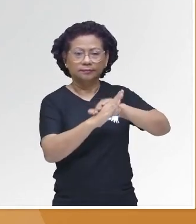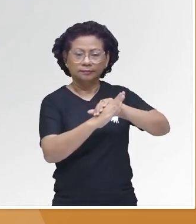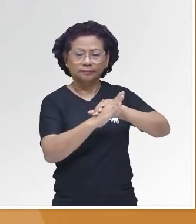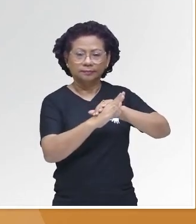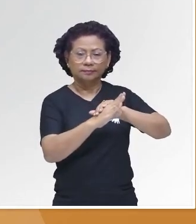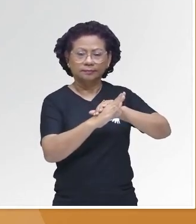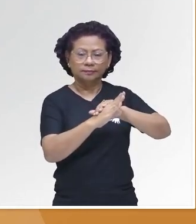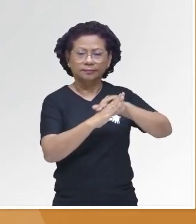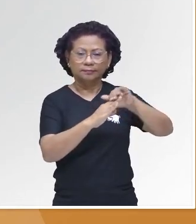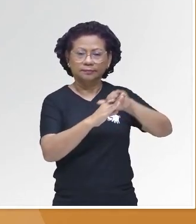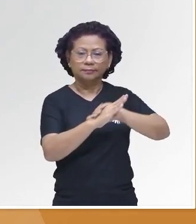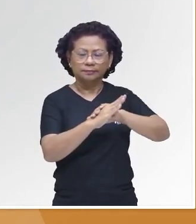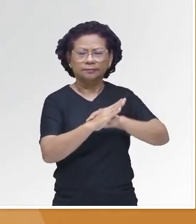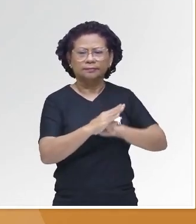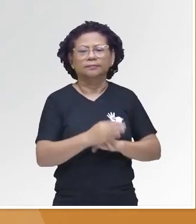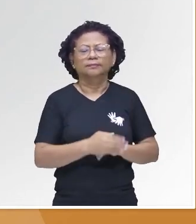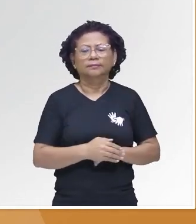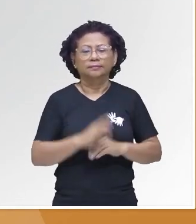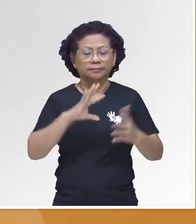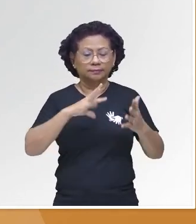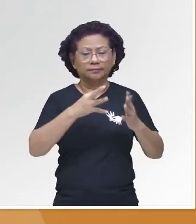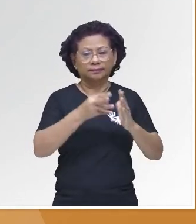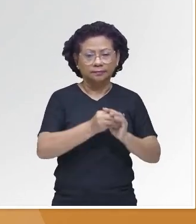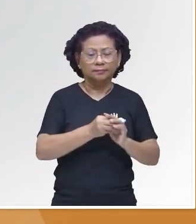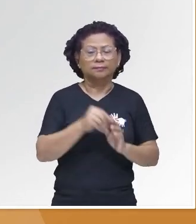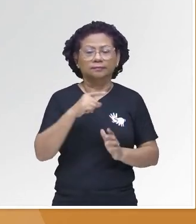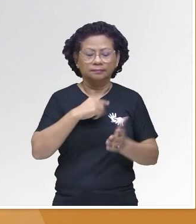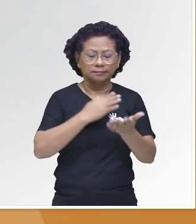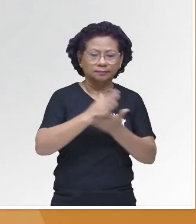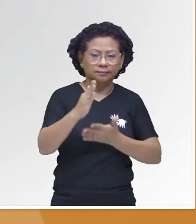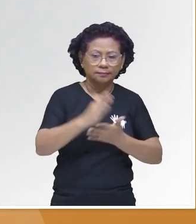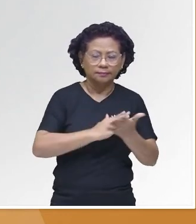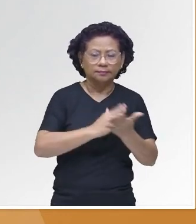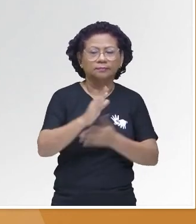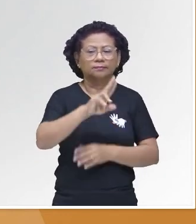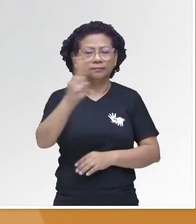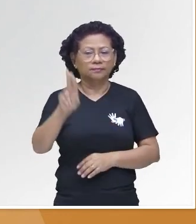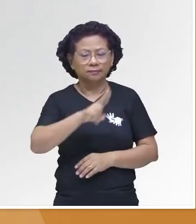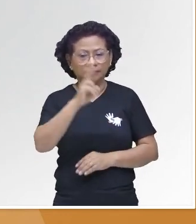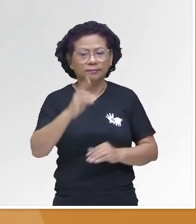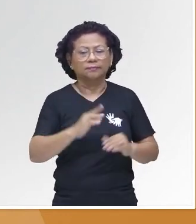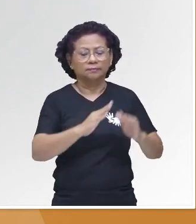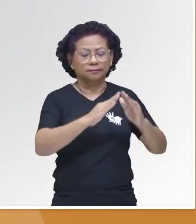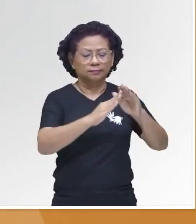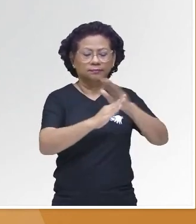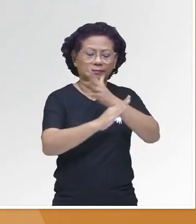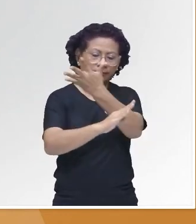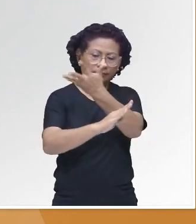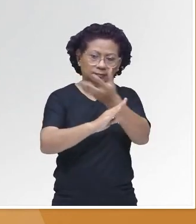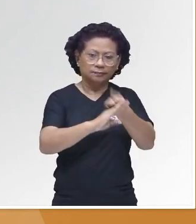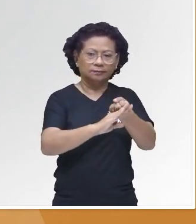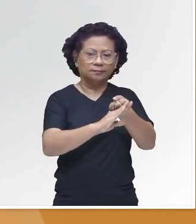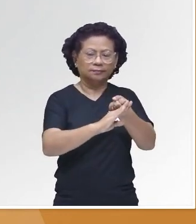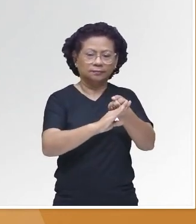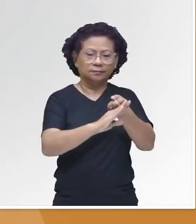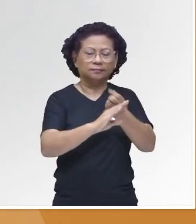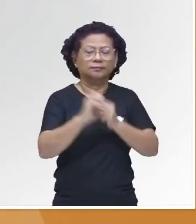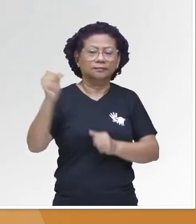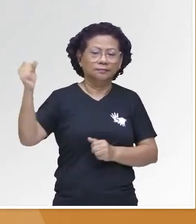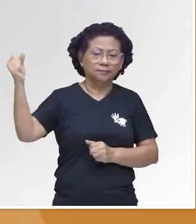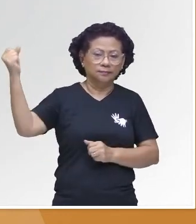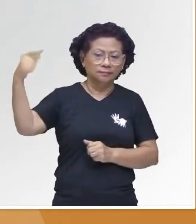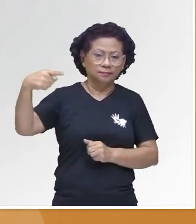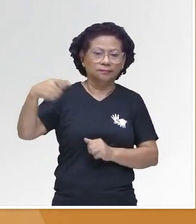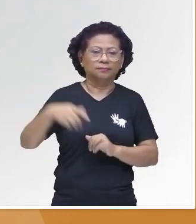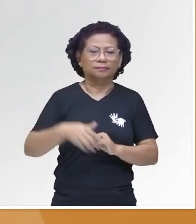no Amazonas nós temos algumas comunidades, né, que já fazem a utilização dessas placas